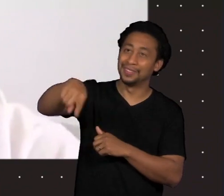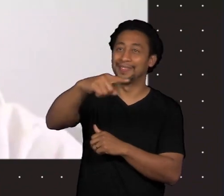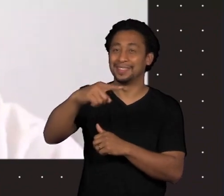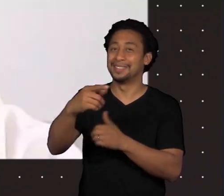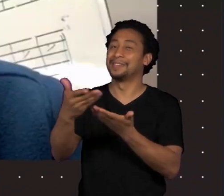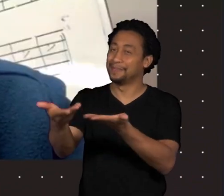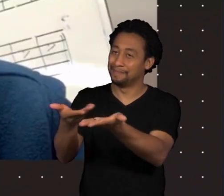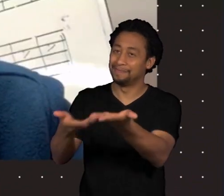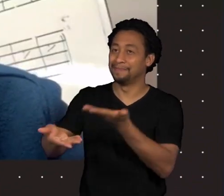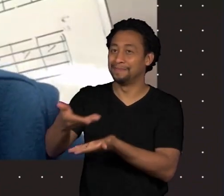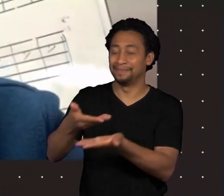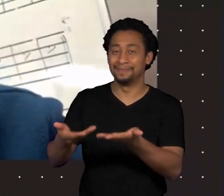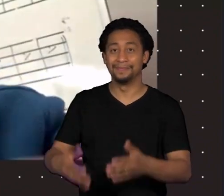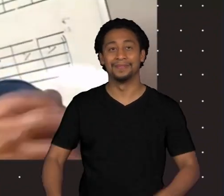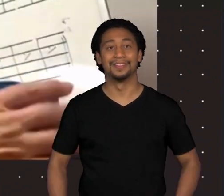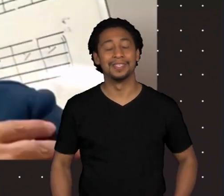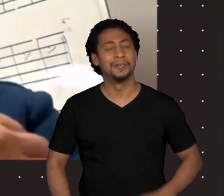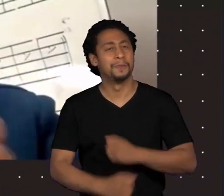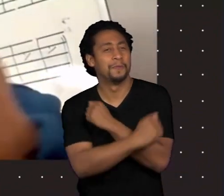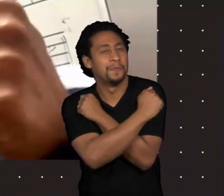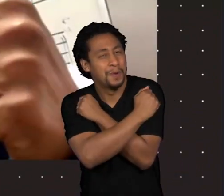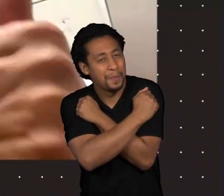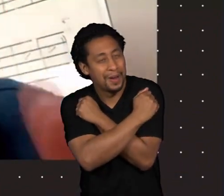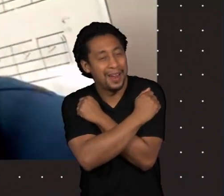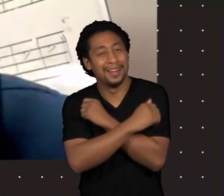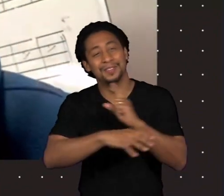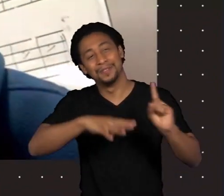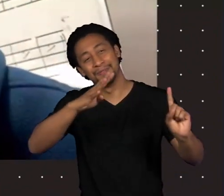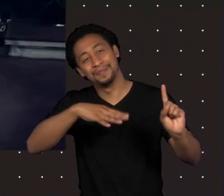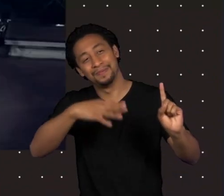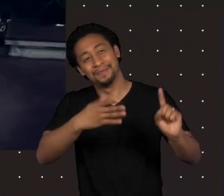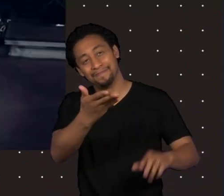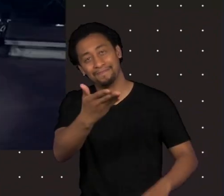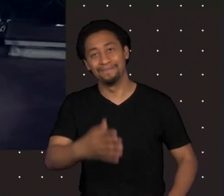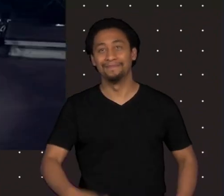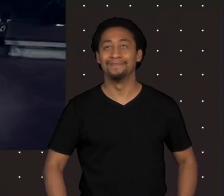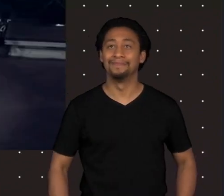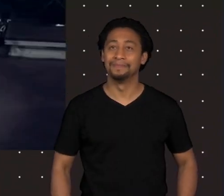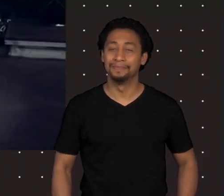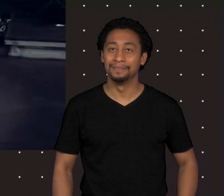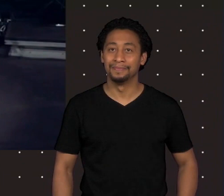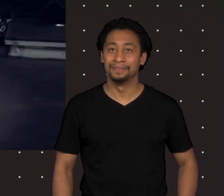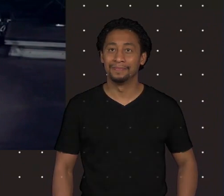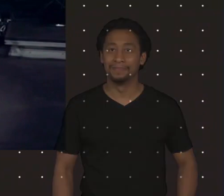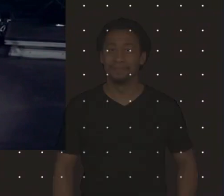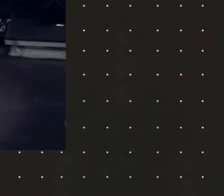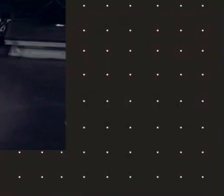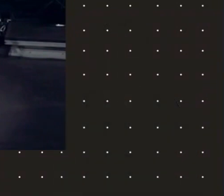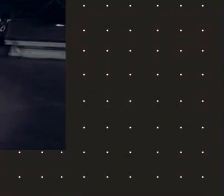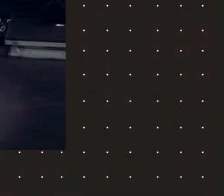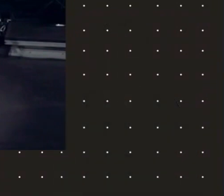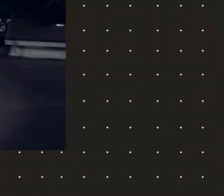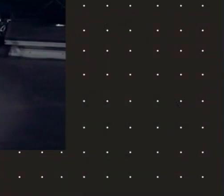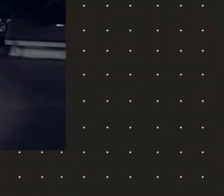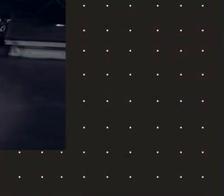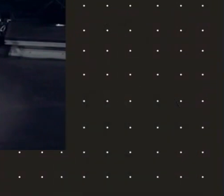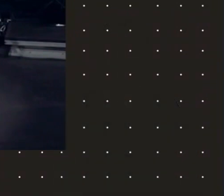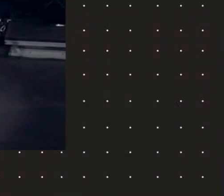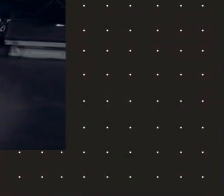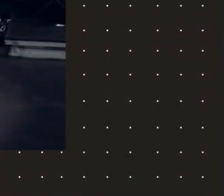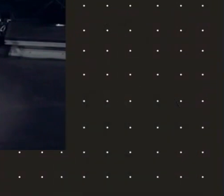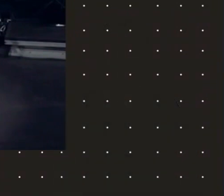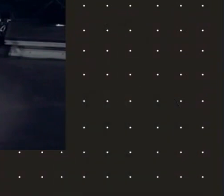galera do brincante um grande abraço sou teu fã escopeta nem canhão nem baioneta nem